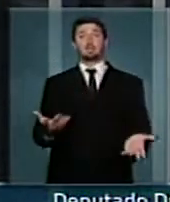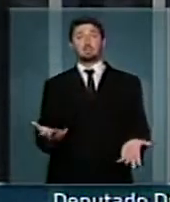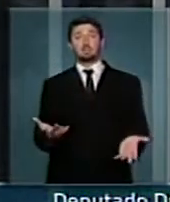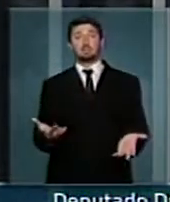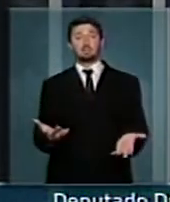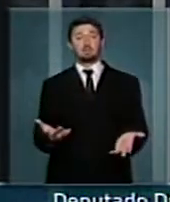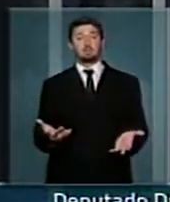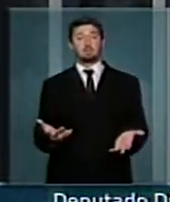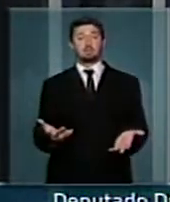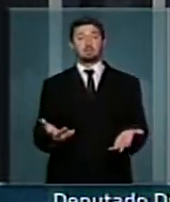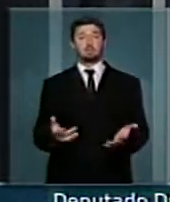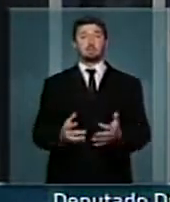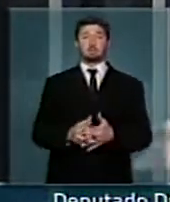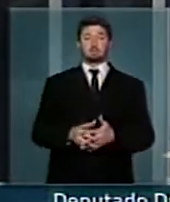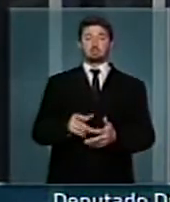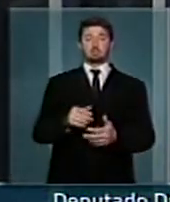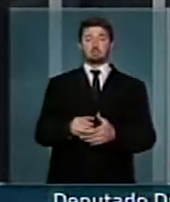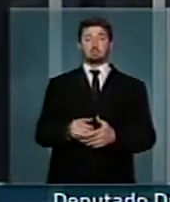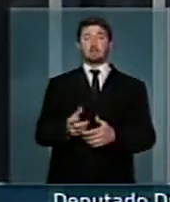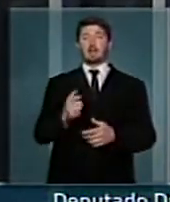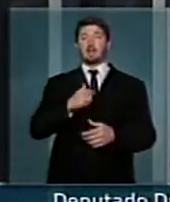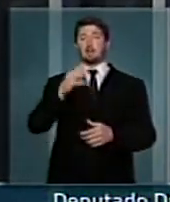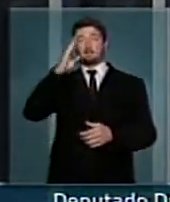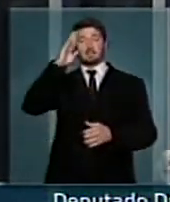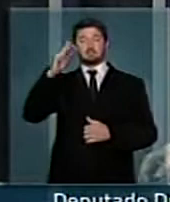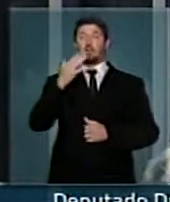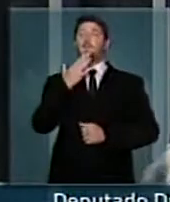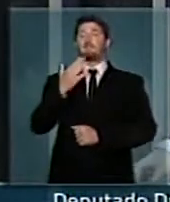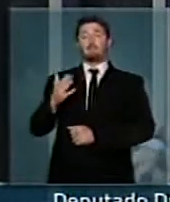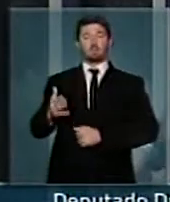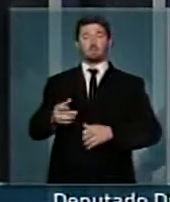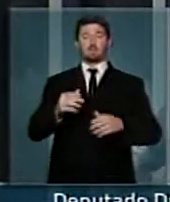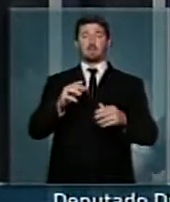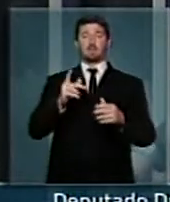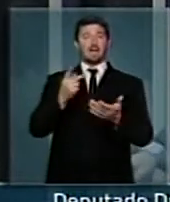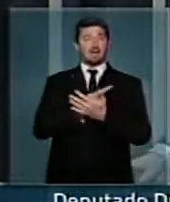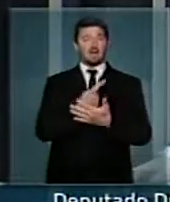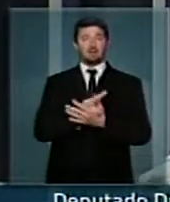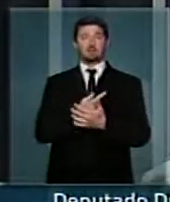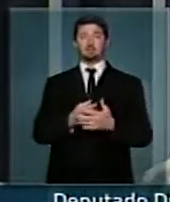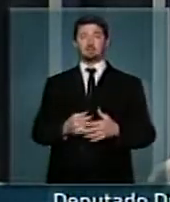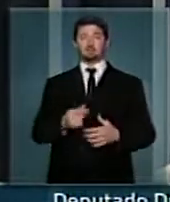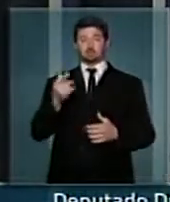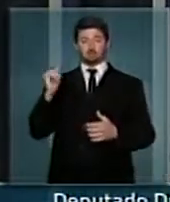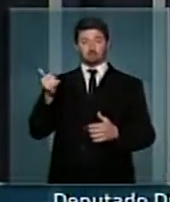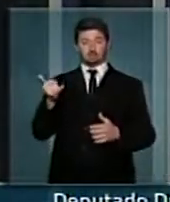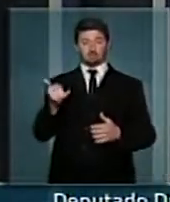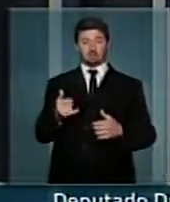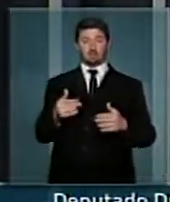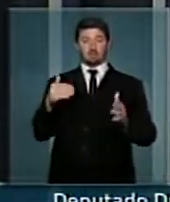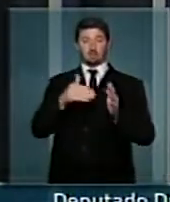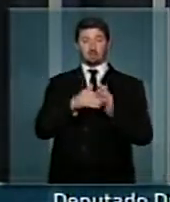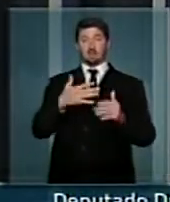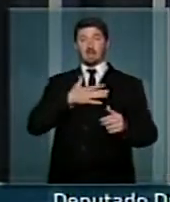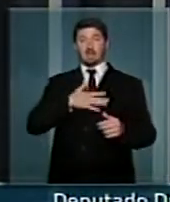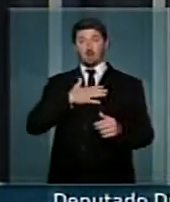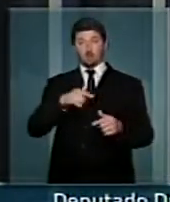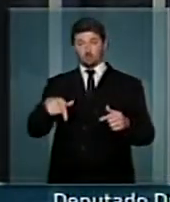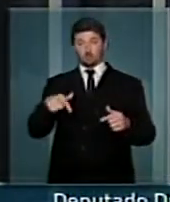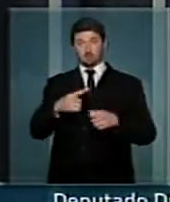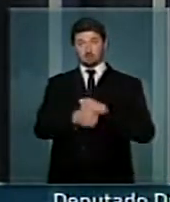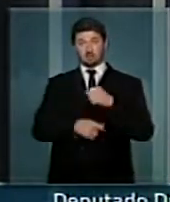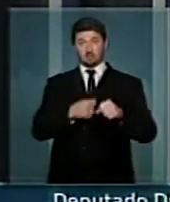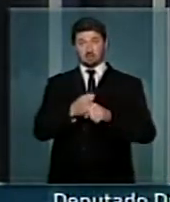governo, ele prioriza mal. Vejam que de janeiro a agosto desse ano,